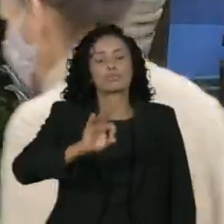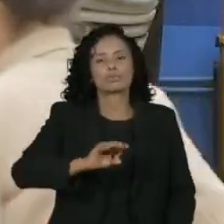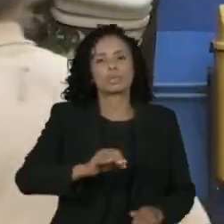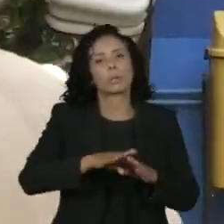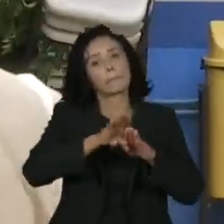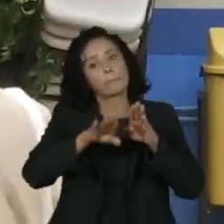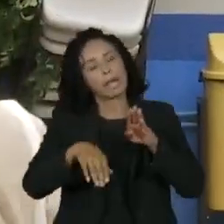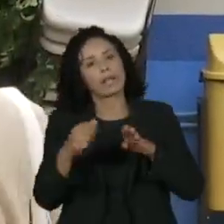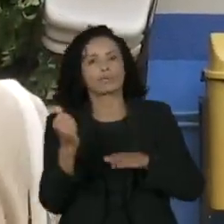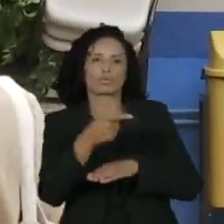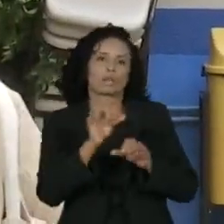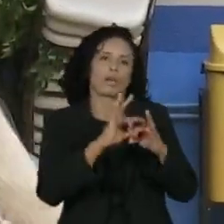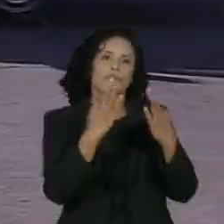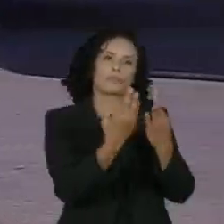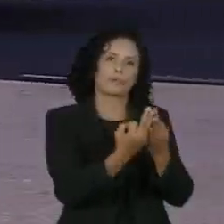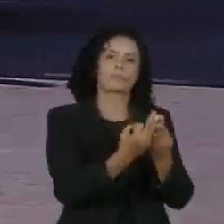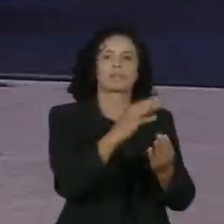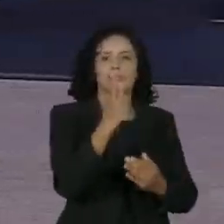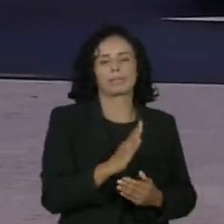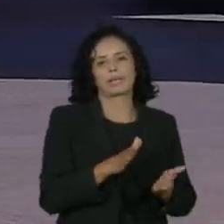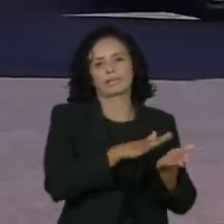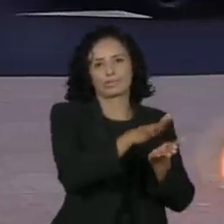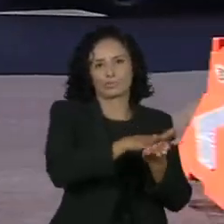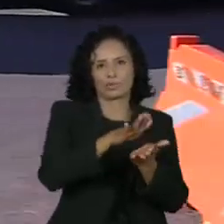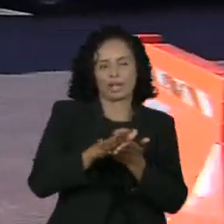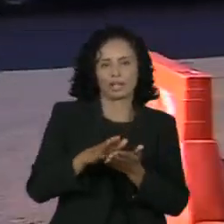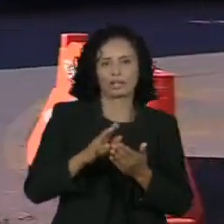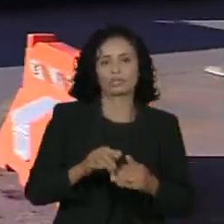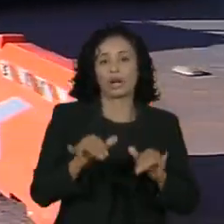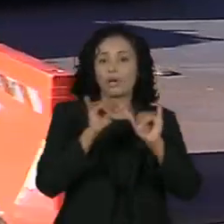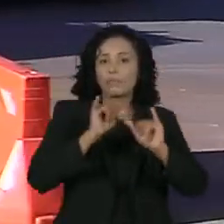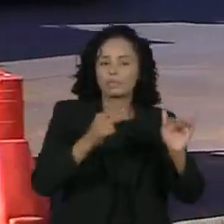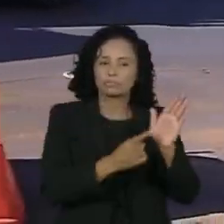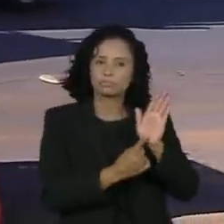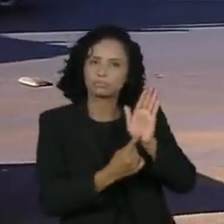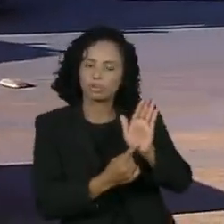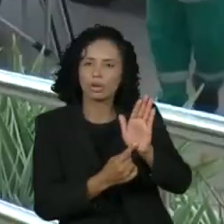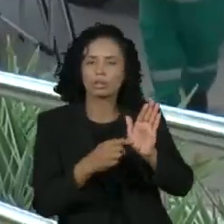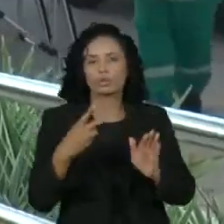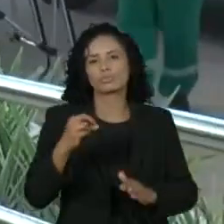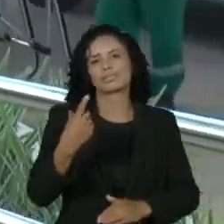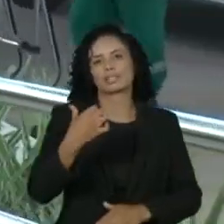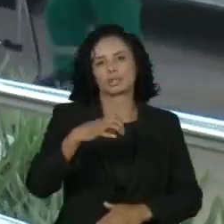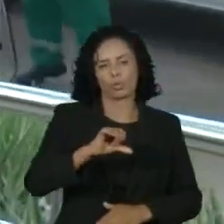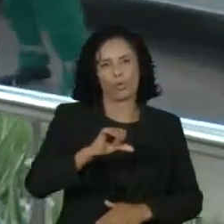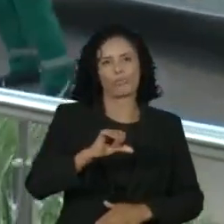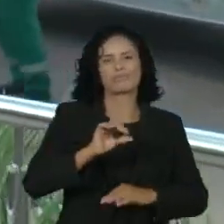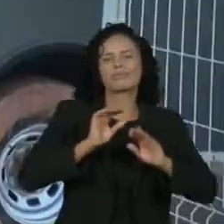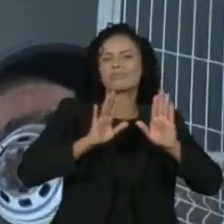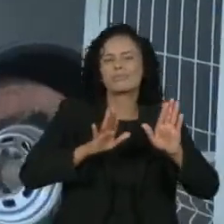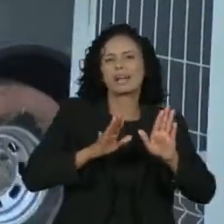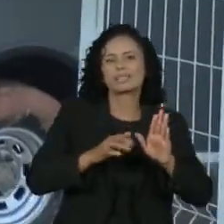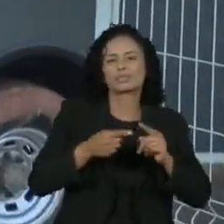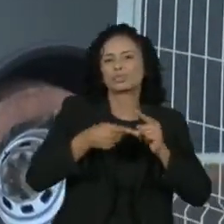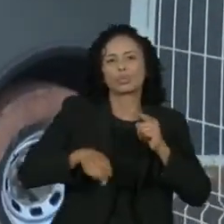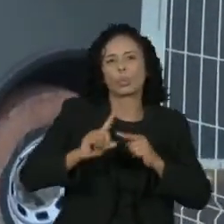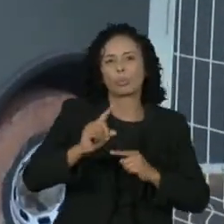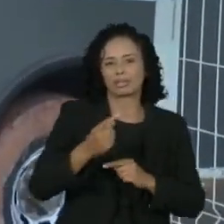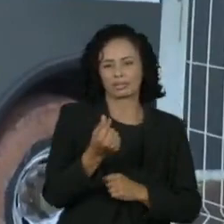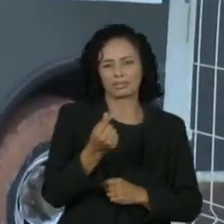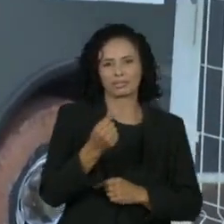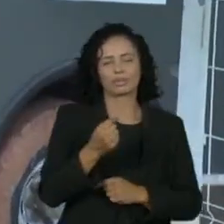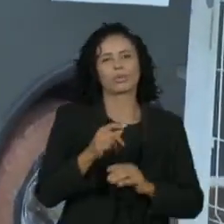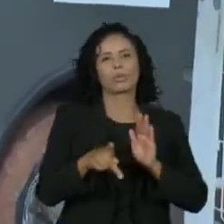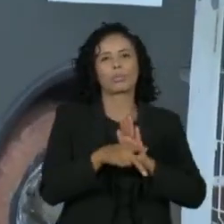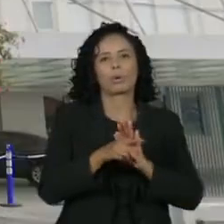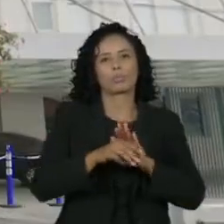o desembolsado pelas famílias brasileiras. Os dados publicados nesta quinta são de 2019 e não consideram o aumento no investimento